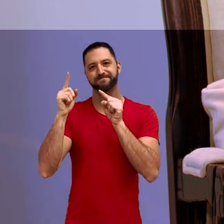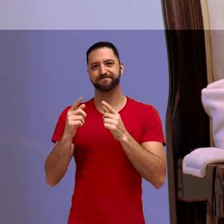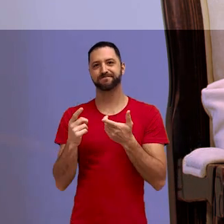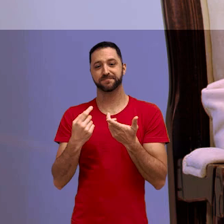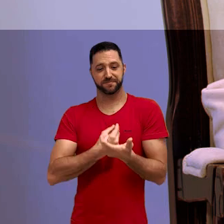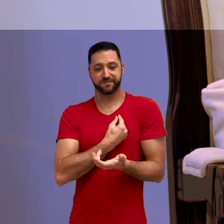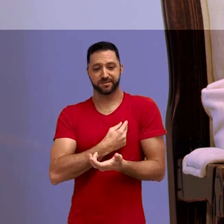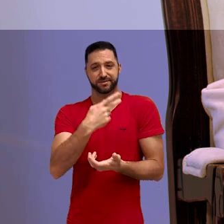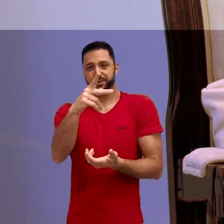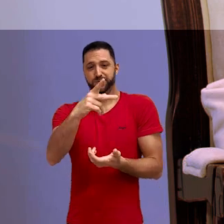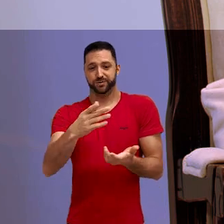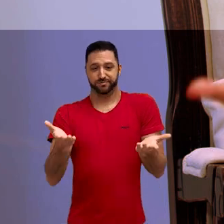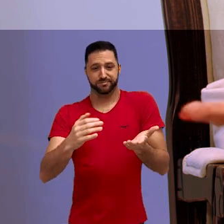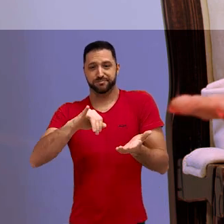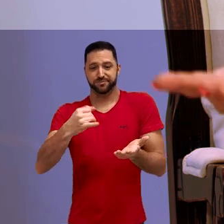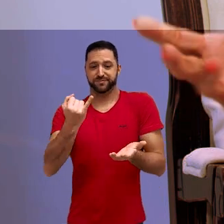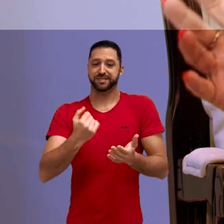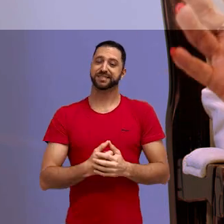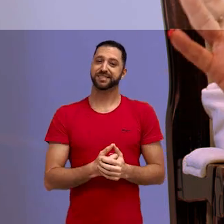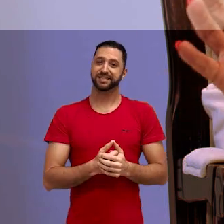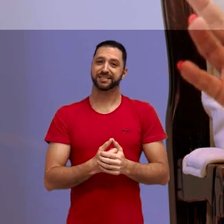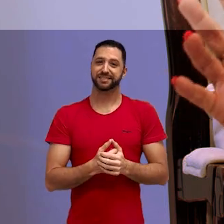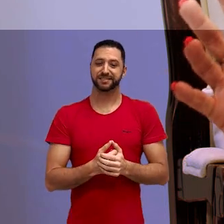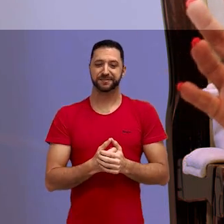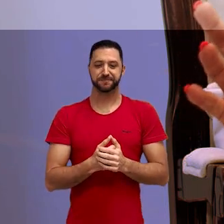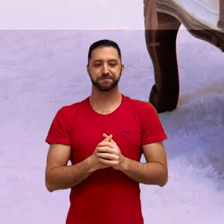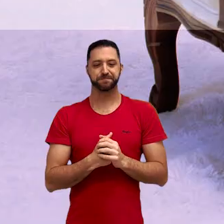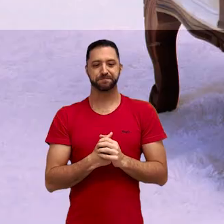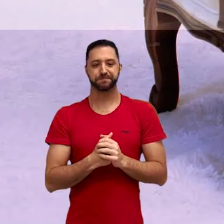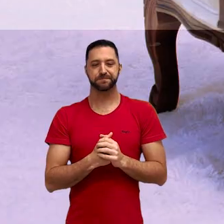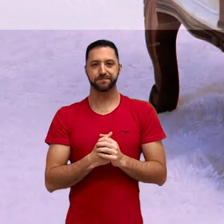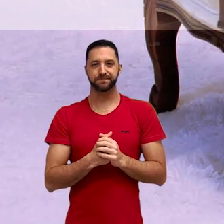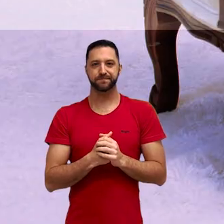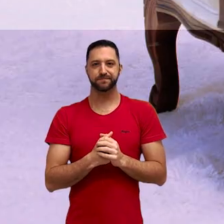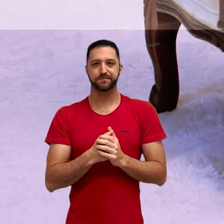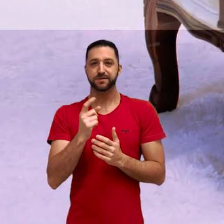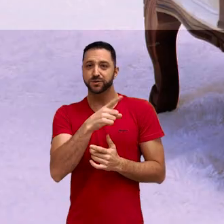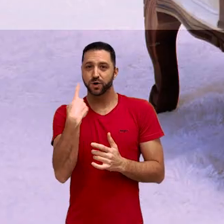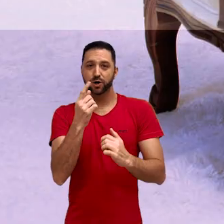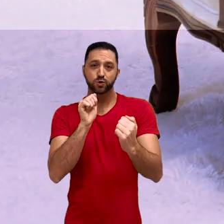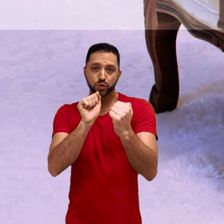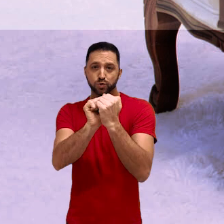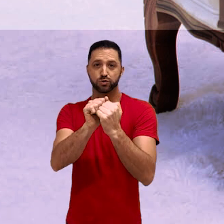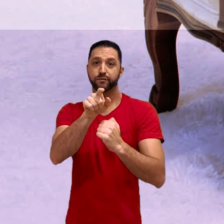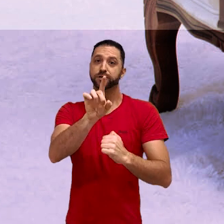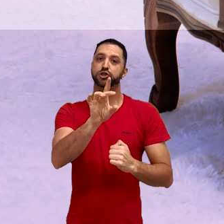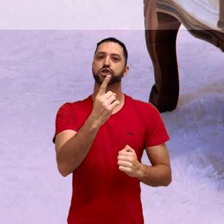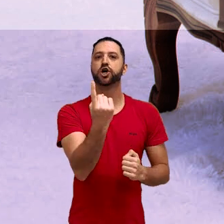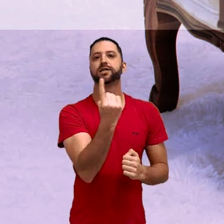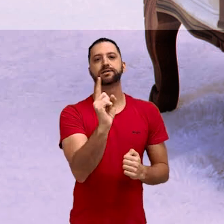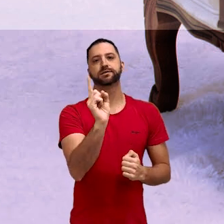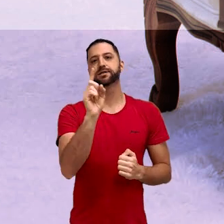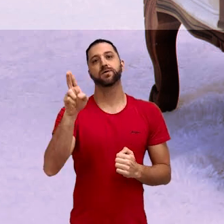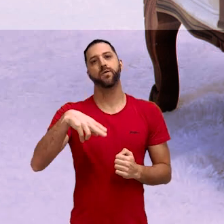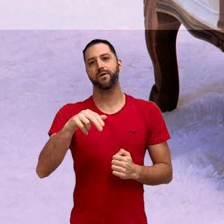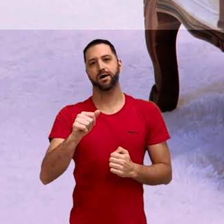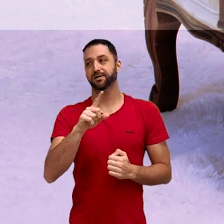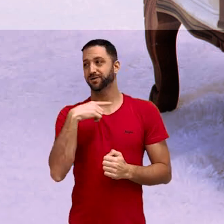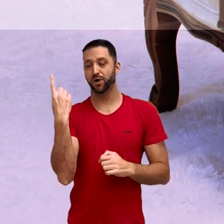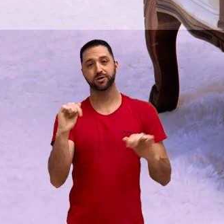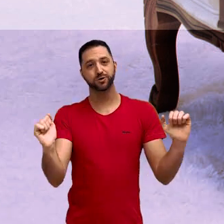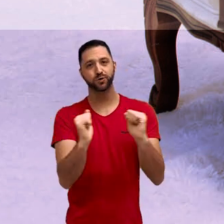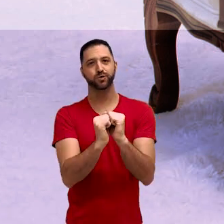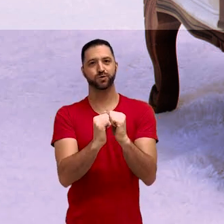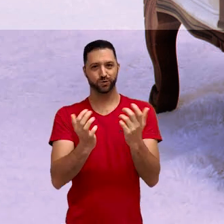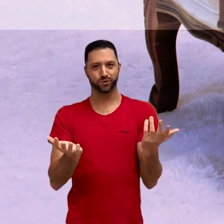maneira adequada para viver essa vida que nós estamos aqui para viver. Nós estamos com você, você não está sozinha. Se você